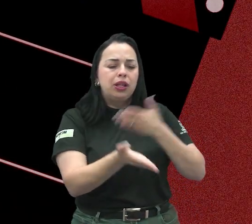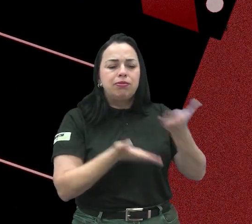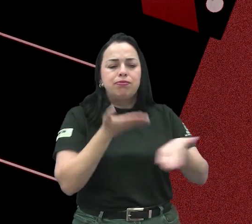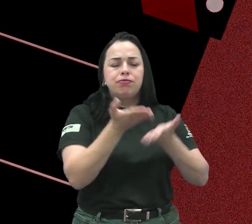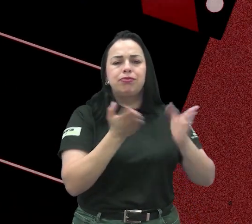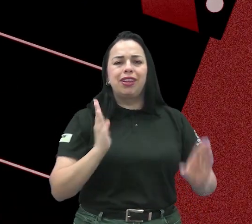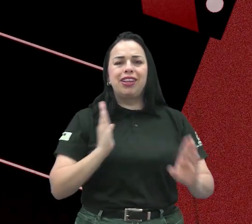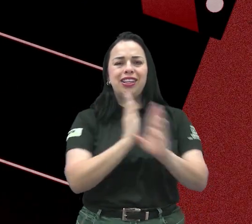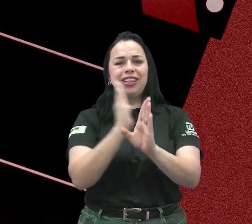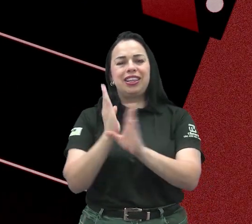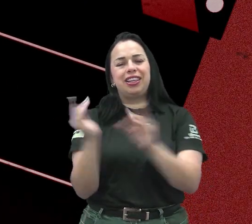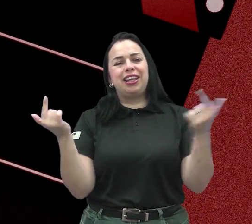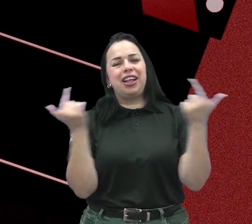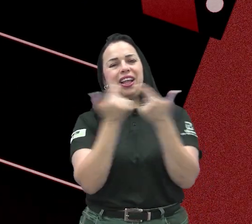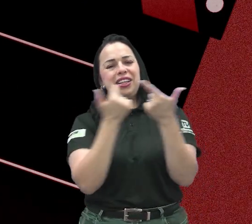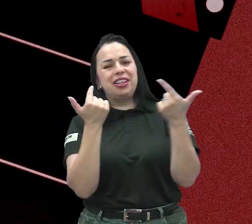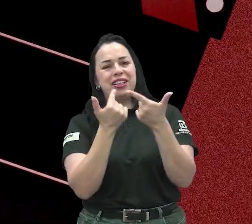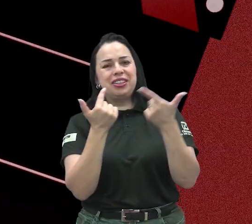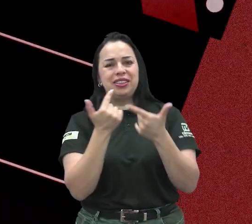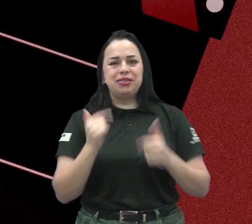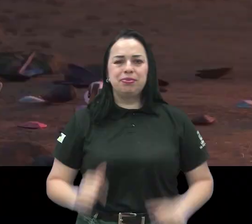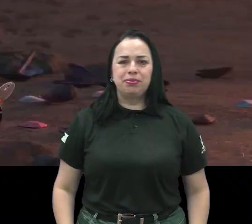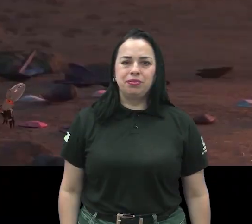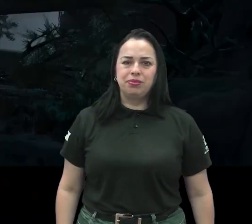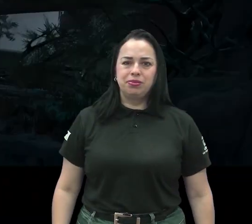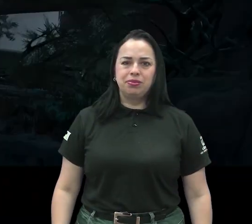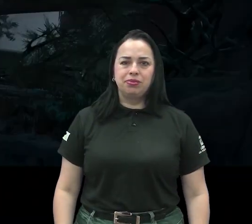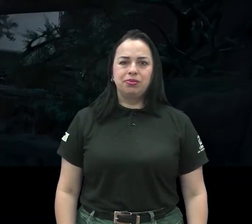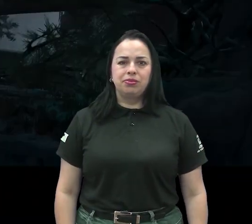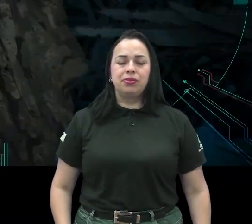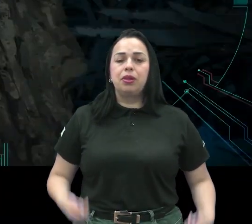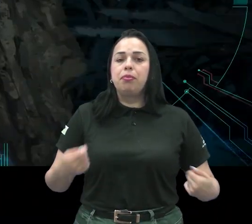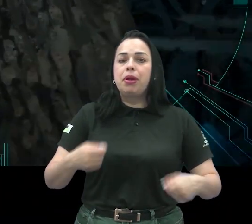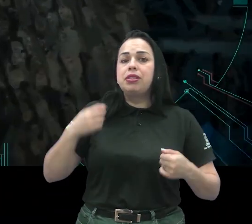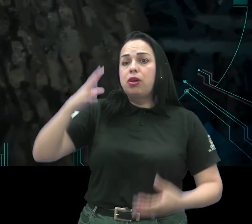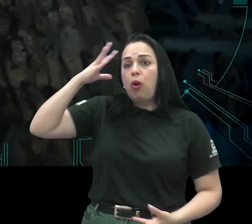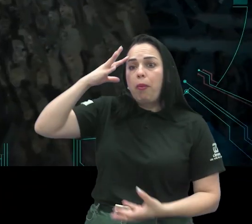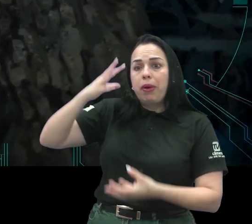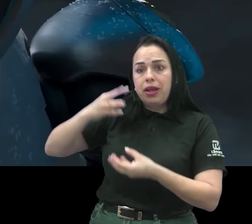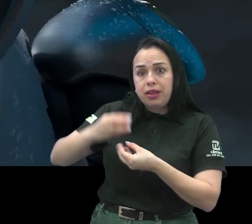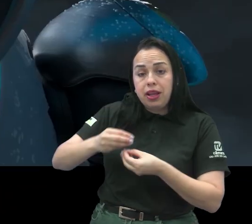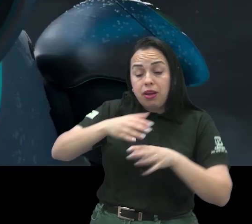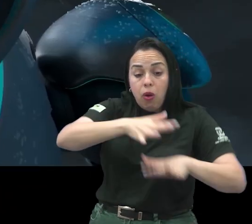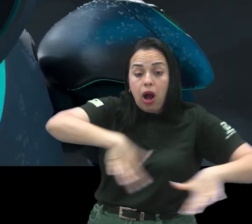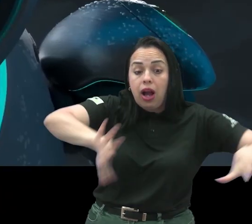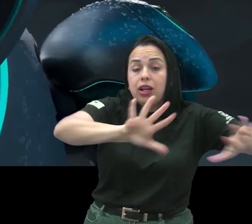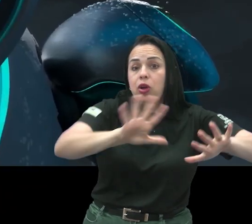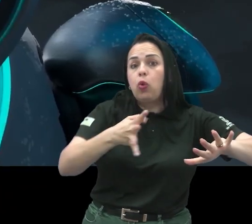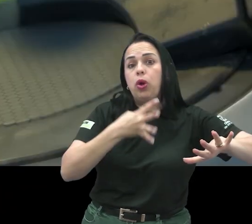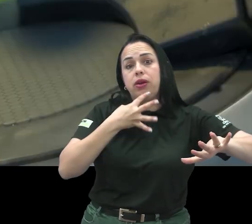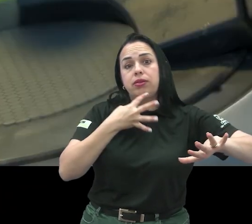muitas situações divertidas e tocantes. Você tem que entender como as coisas funcionam nessa ilha.